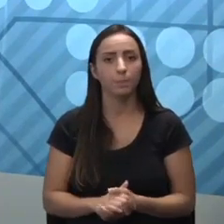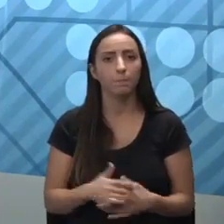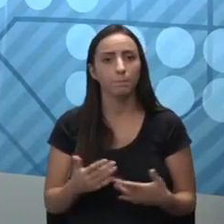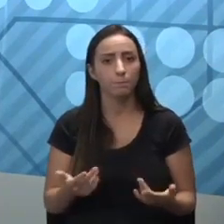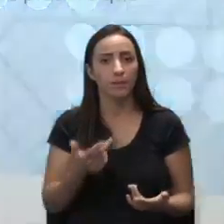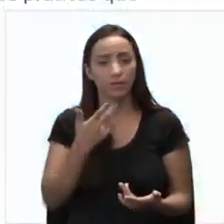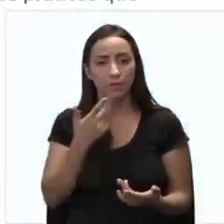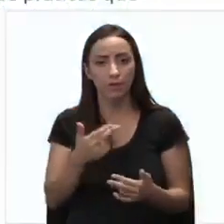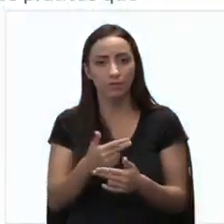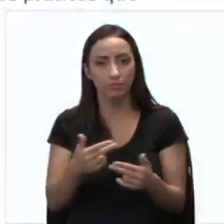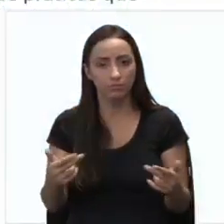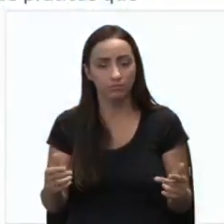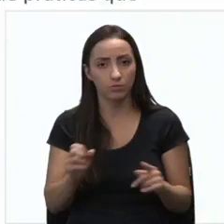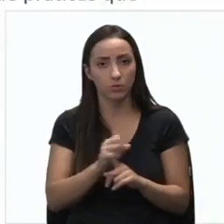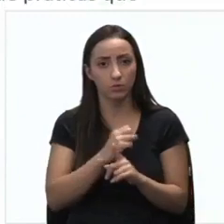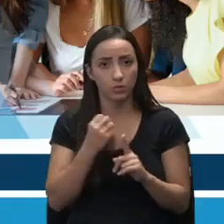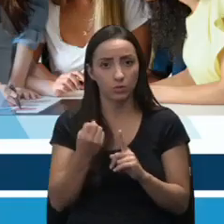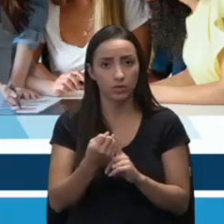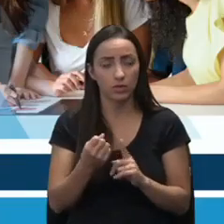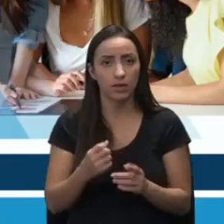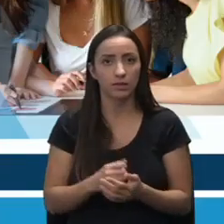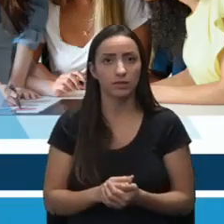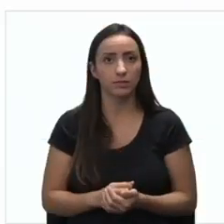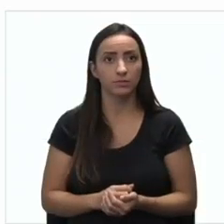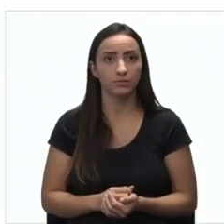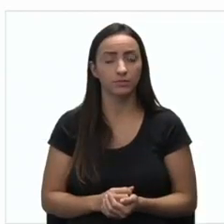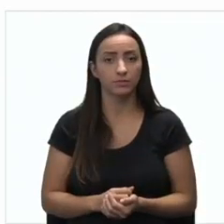os determinantes sociais.